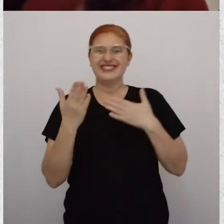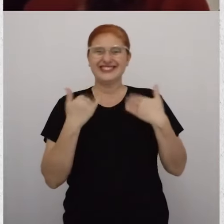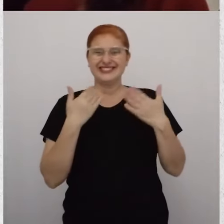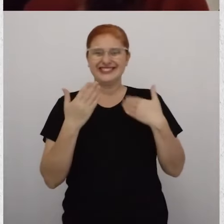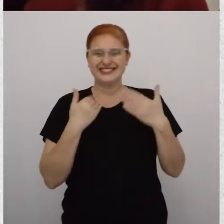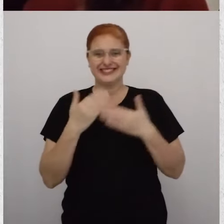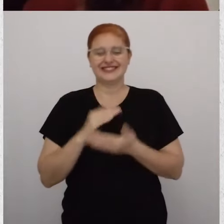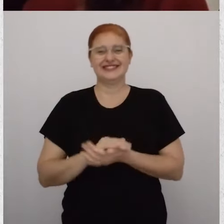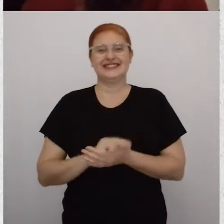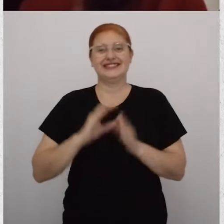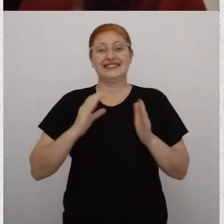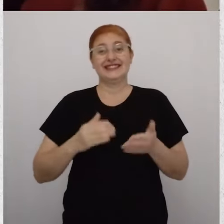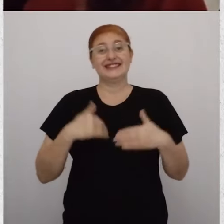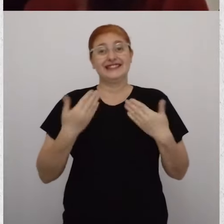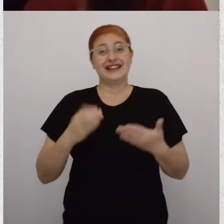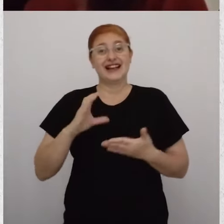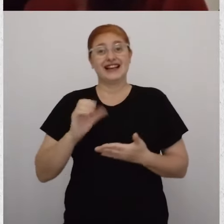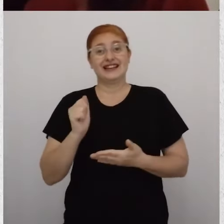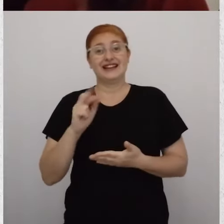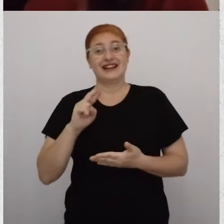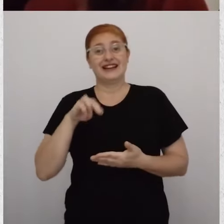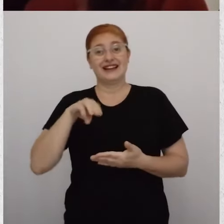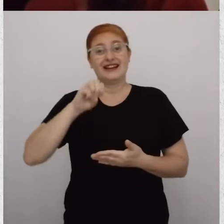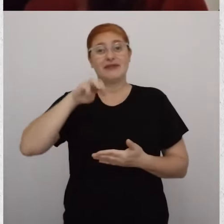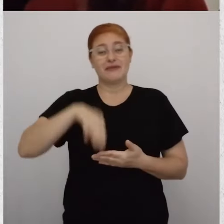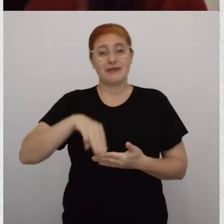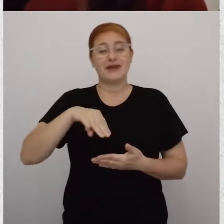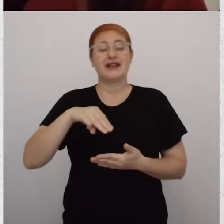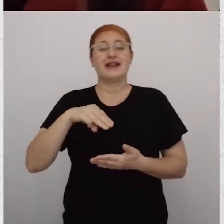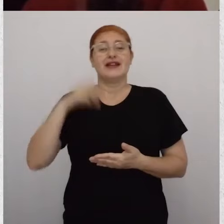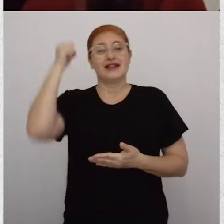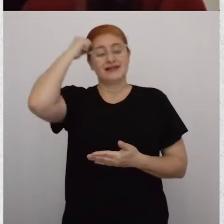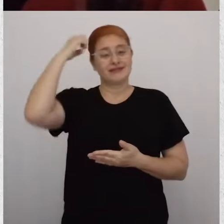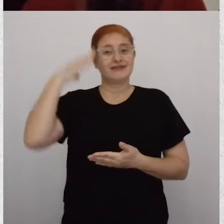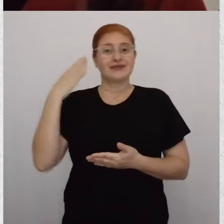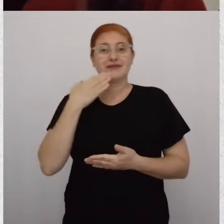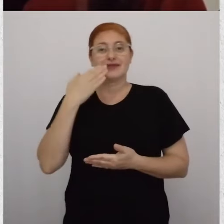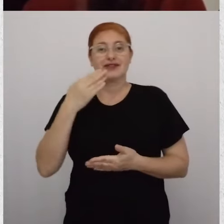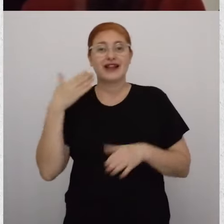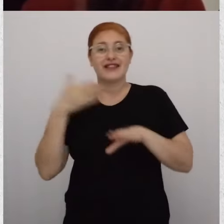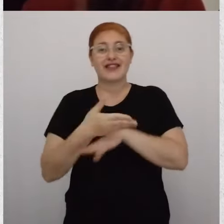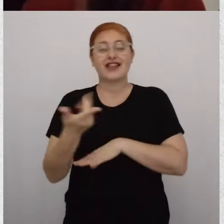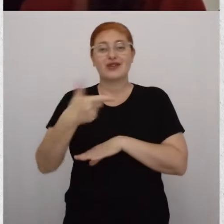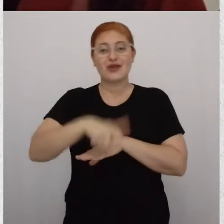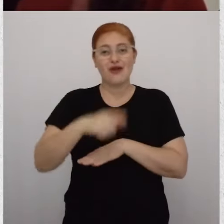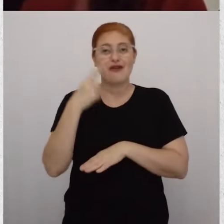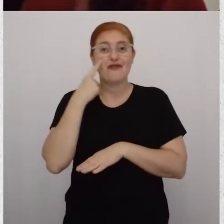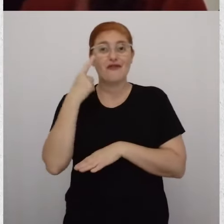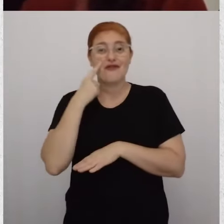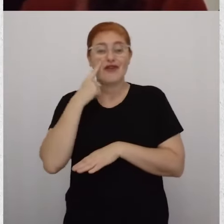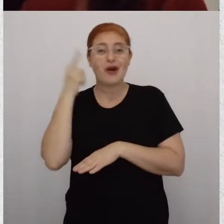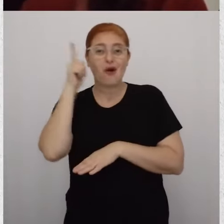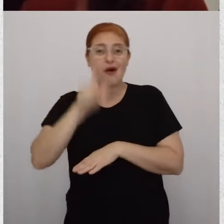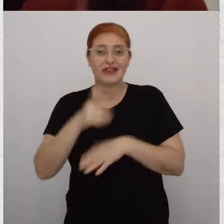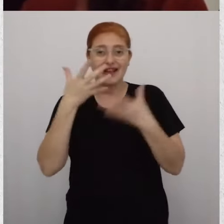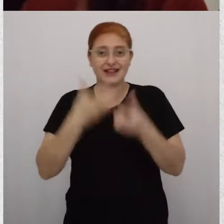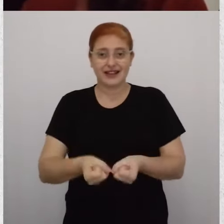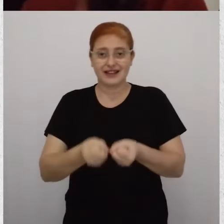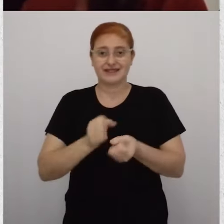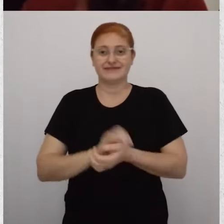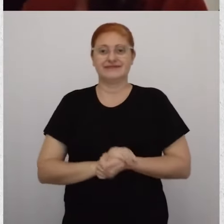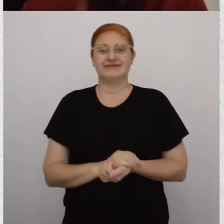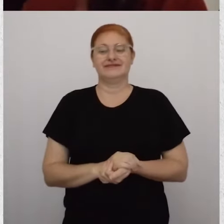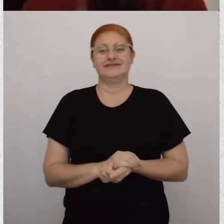Carmen, Né? Simone pediu para entrar de novo, vê se tu vê. Vê se aparece aí para tu.